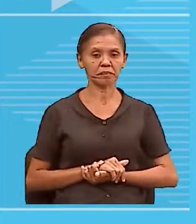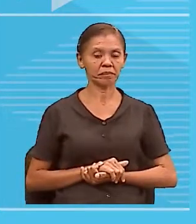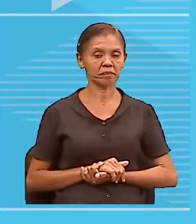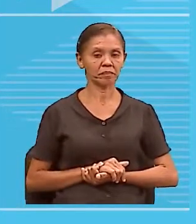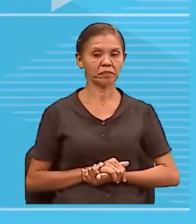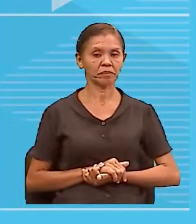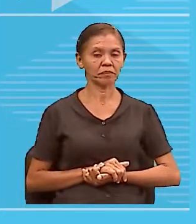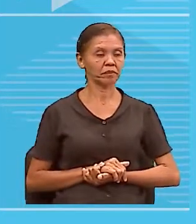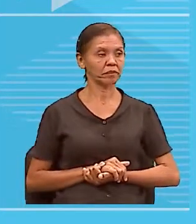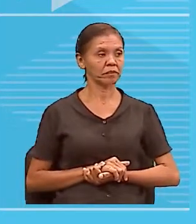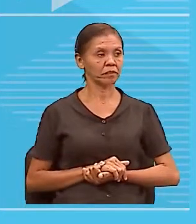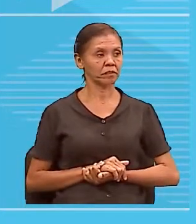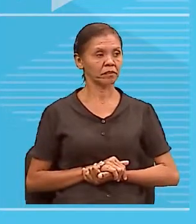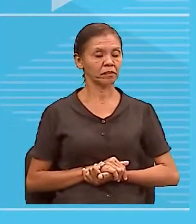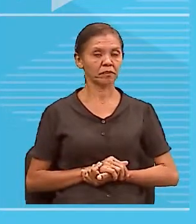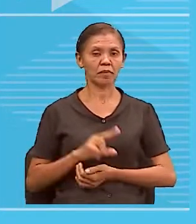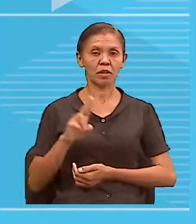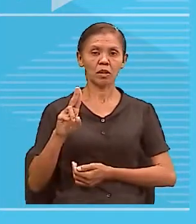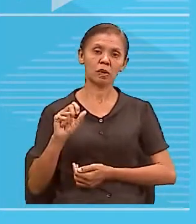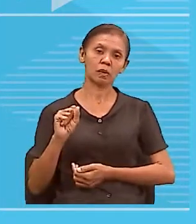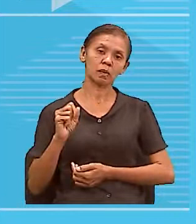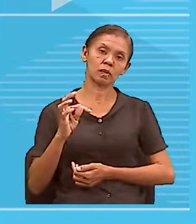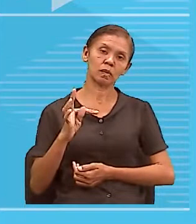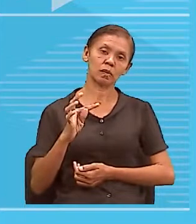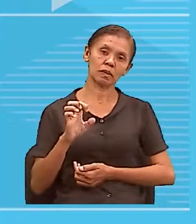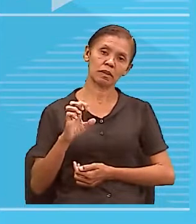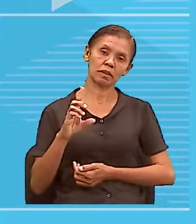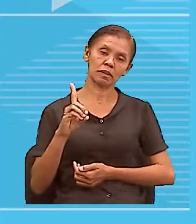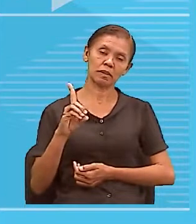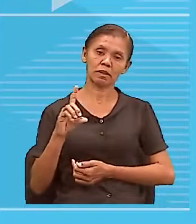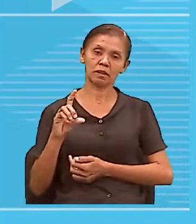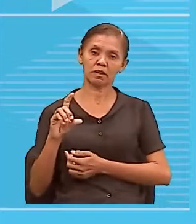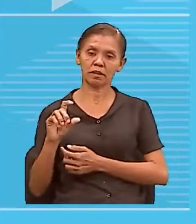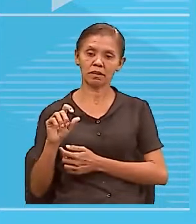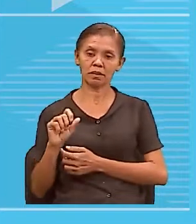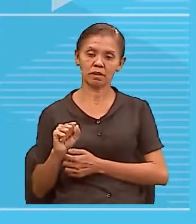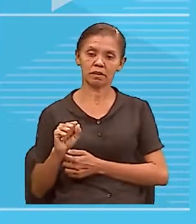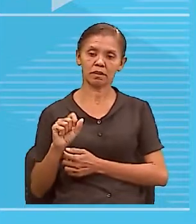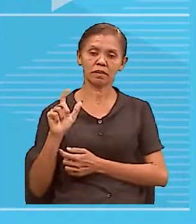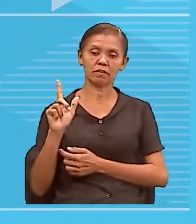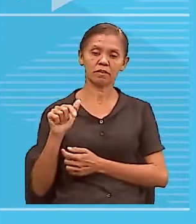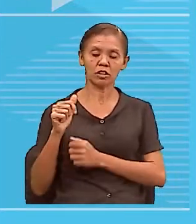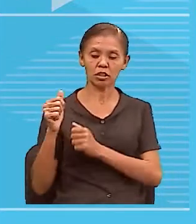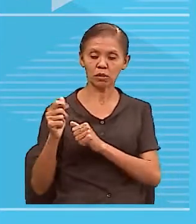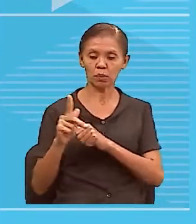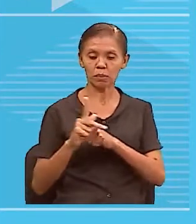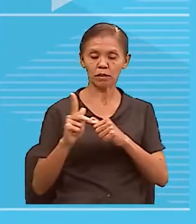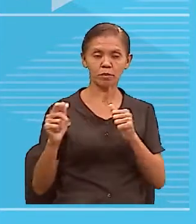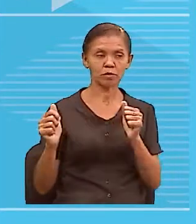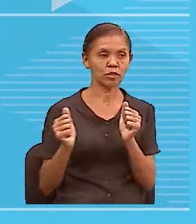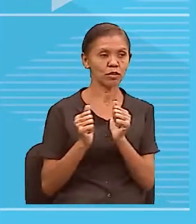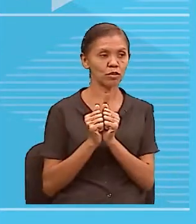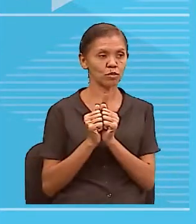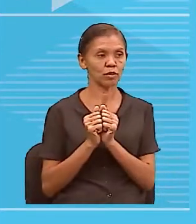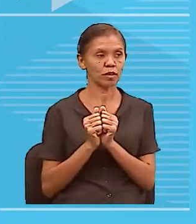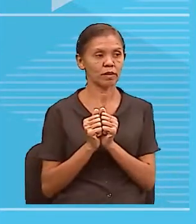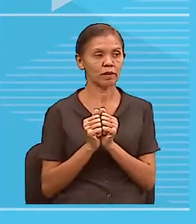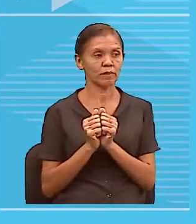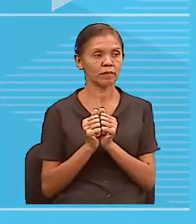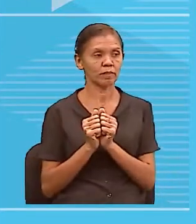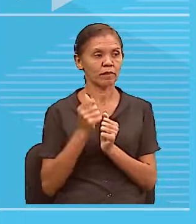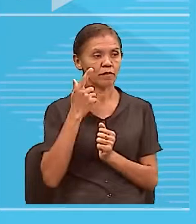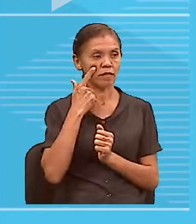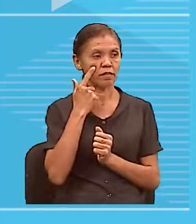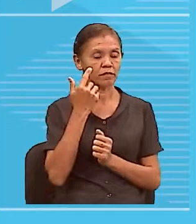e no caso dos tênis eu simplesmente junto para o nome né vai ficar Amém ser né